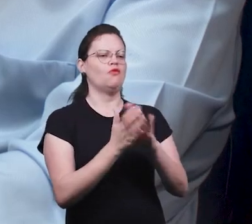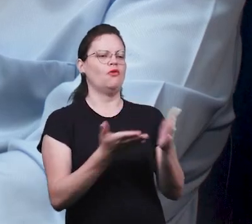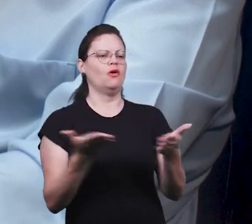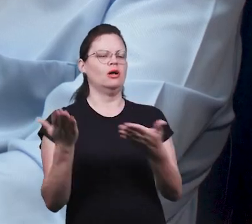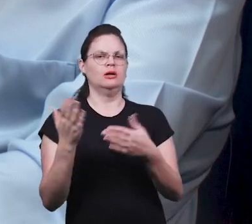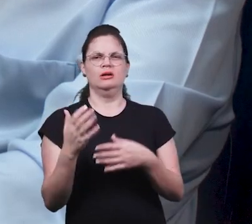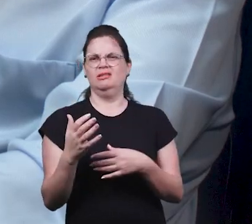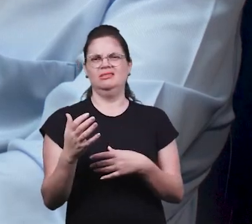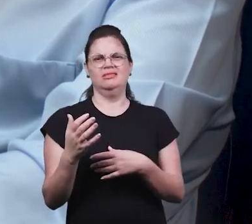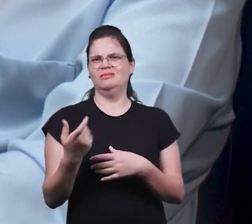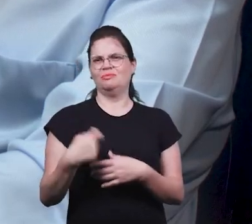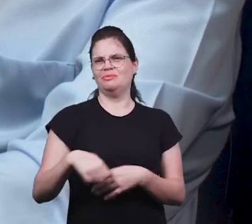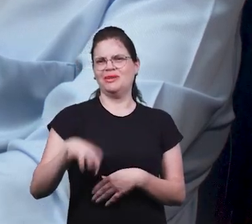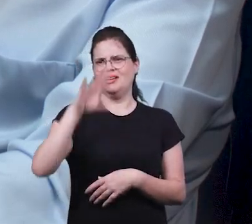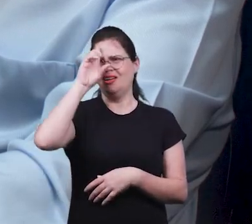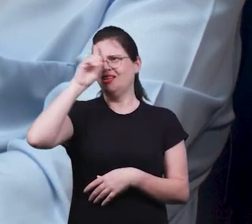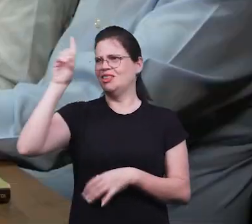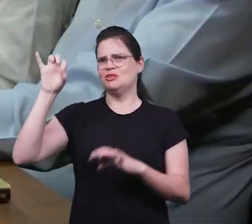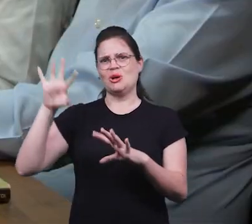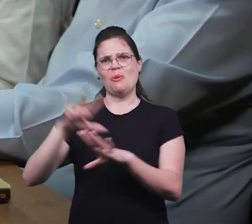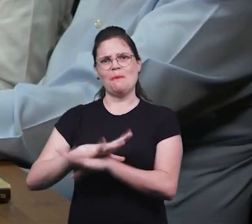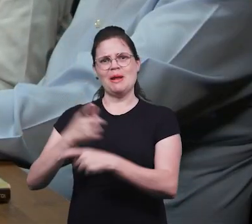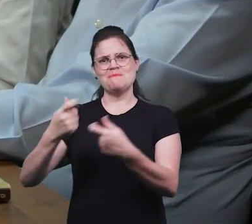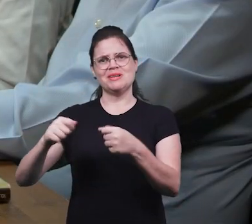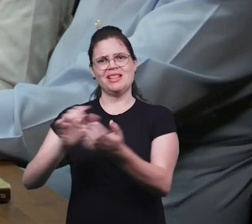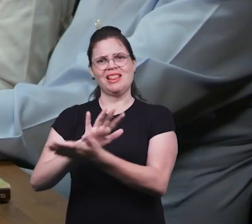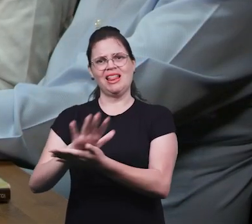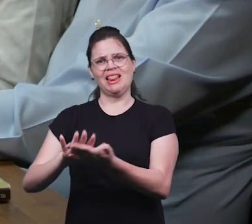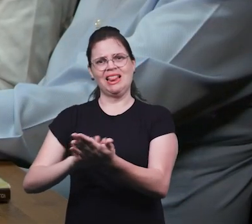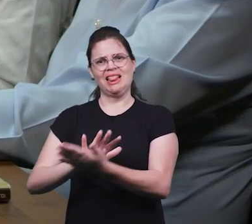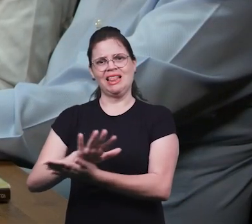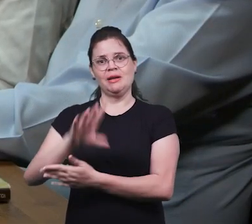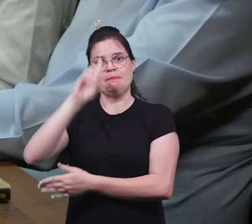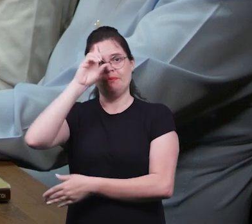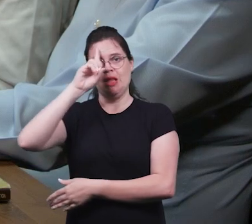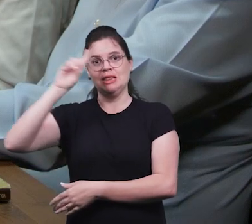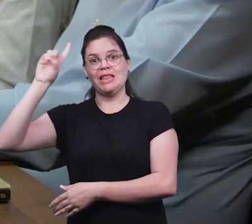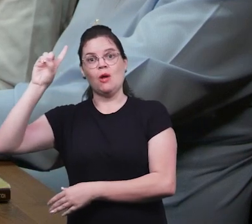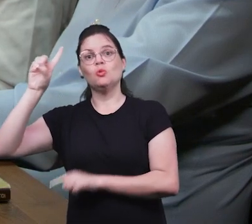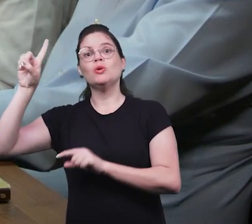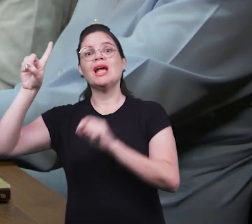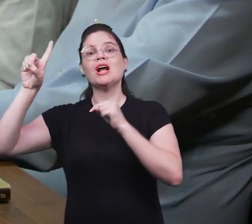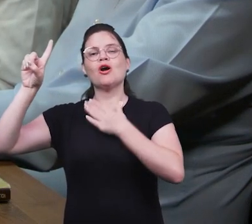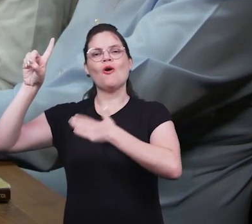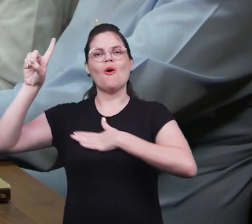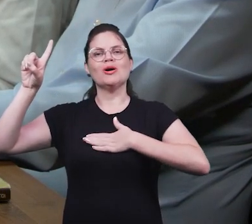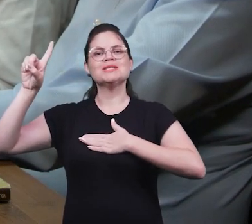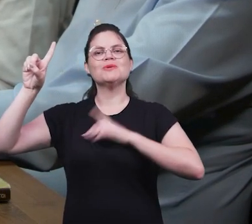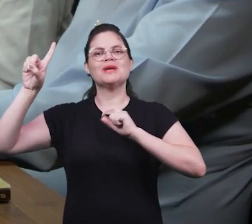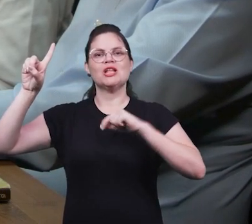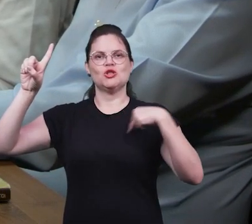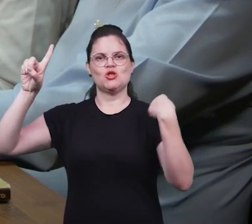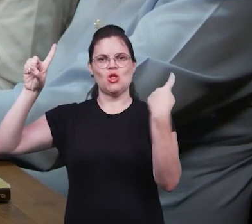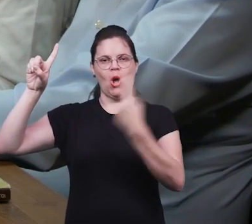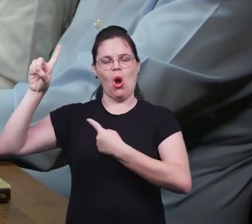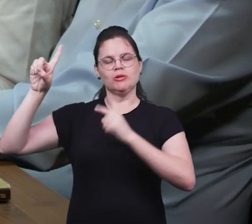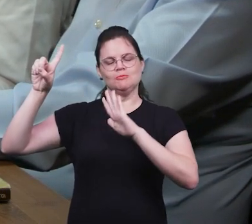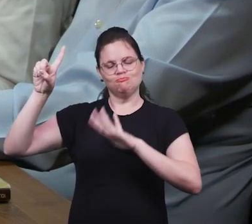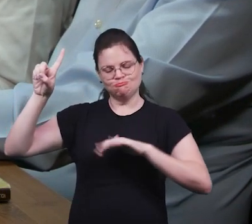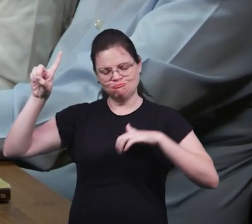Deus é um ser completo em si mesmo. Deus se alegra quando a gente valoriza a salvação, porque Ele nos